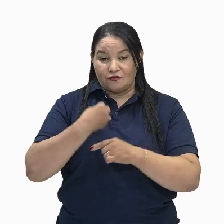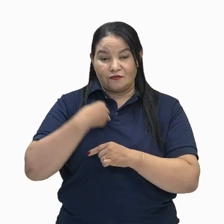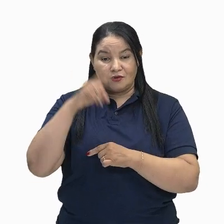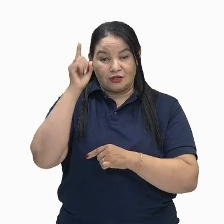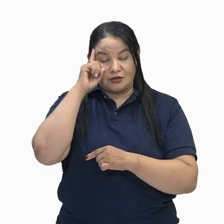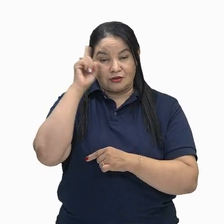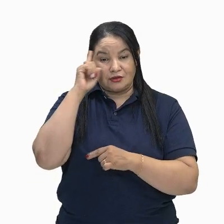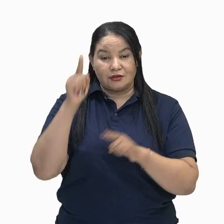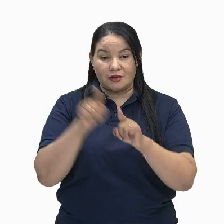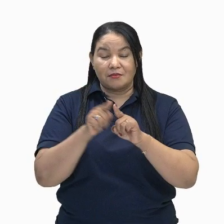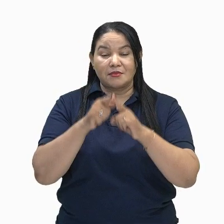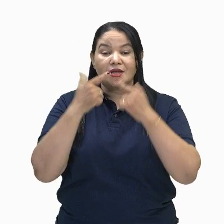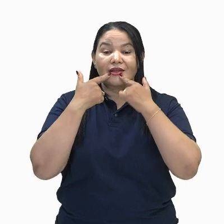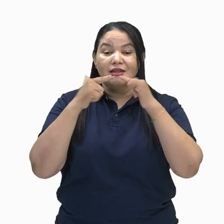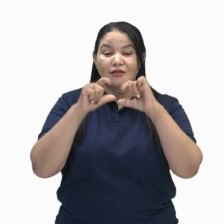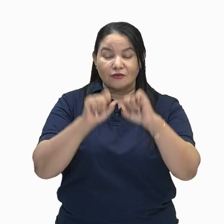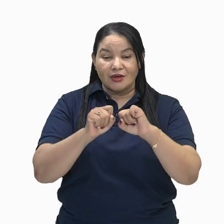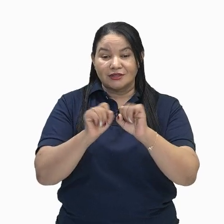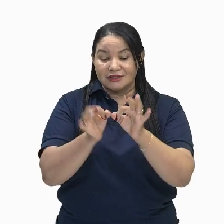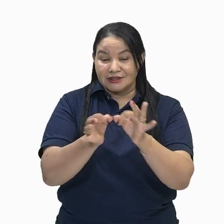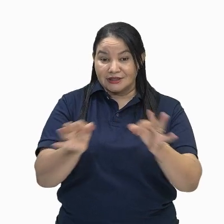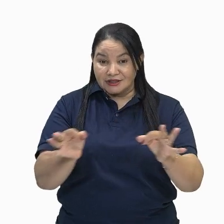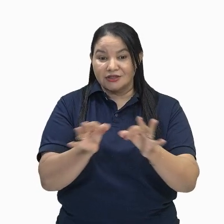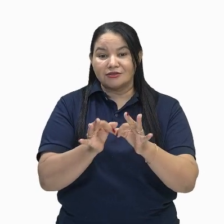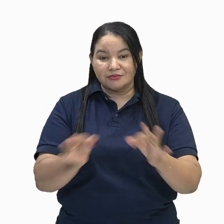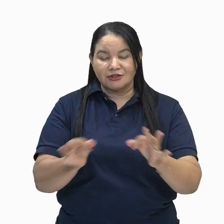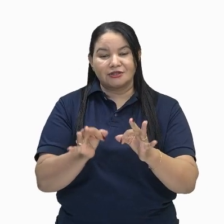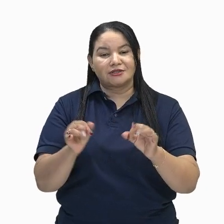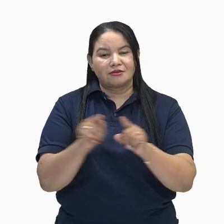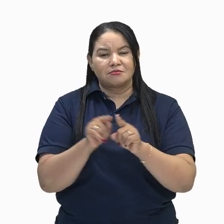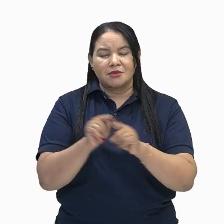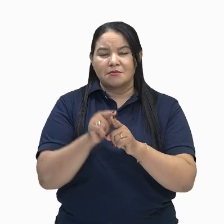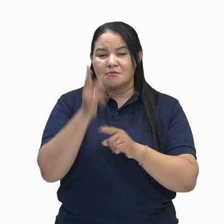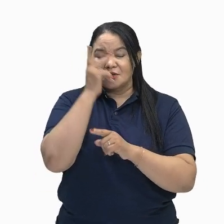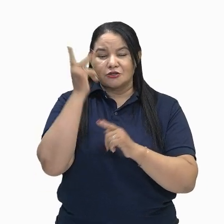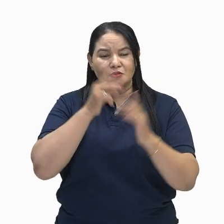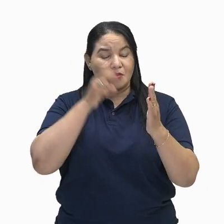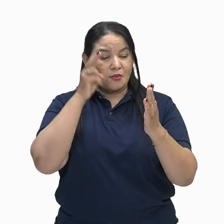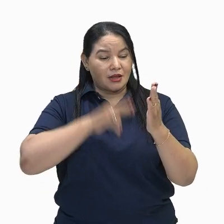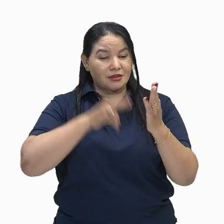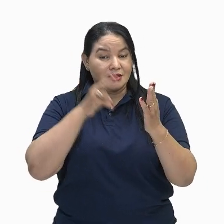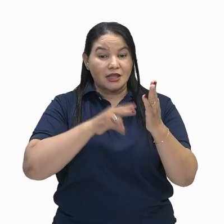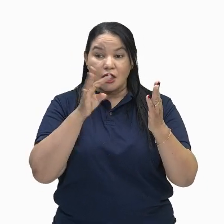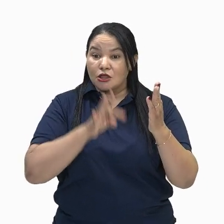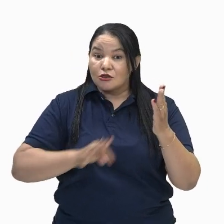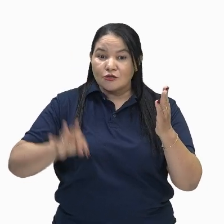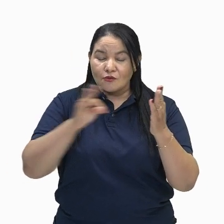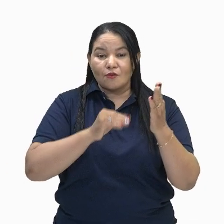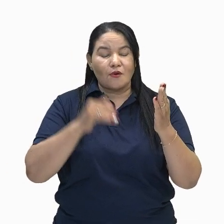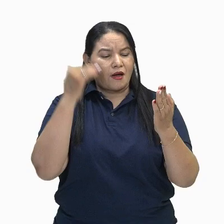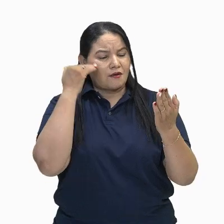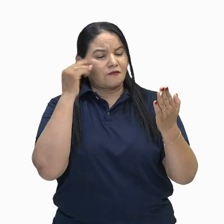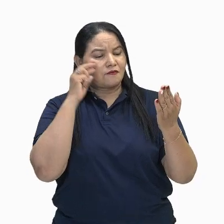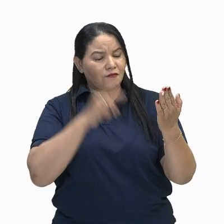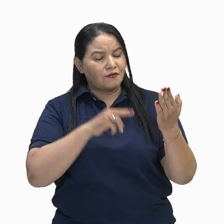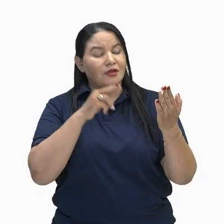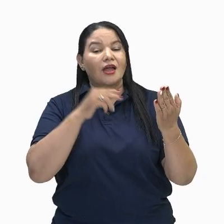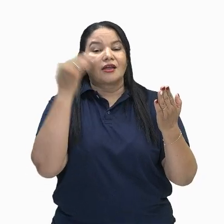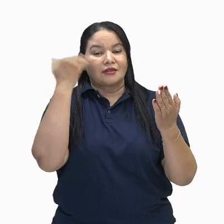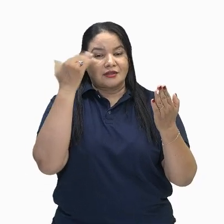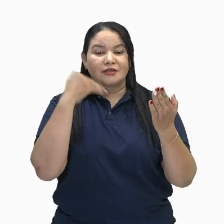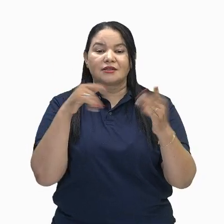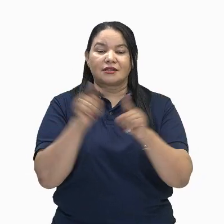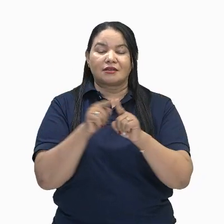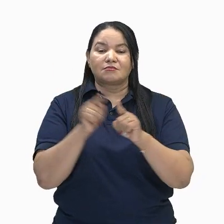uma linguagem simples. Para toda e qualquer pessoa que lê aquele texto, ele vai entender, vai compreender o que aconteceu na